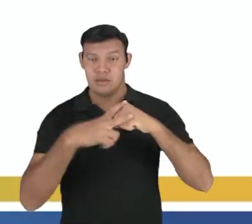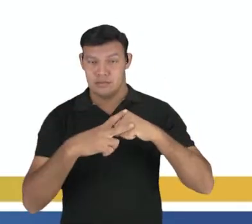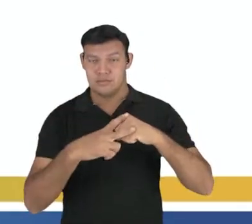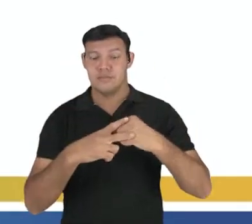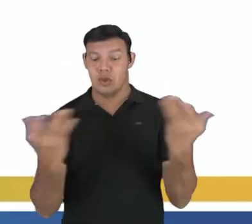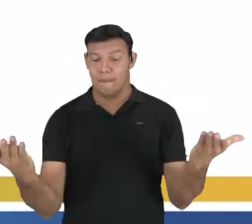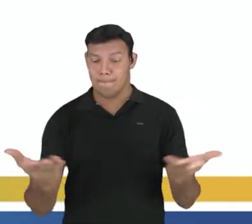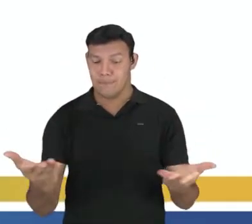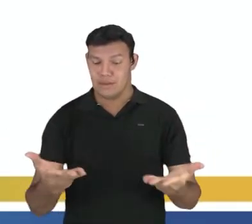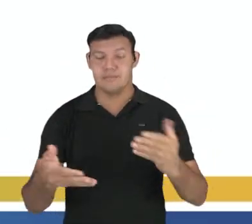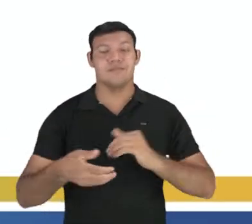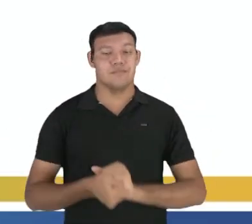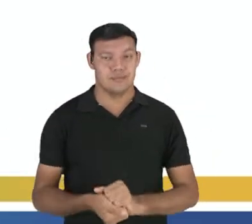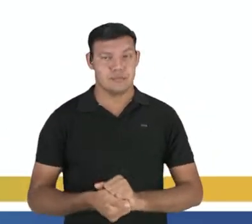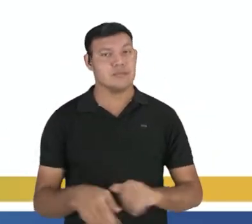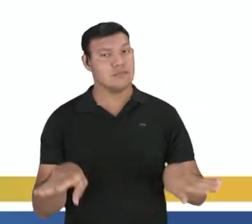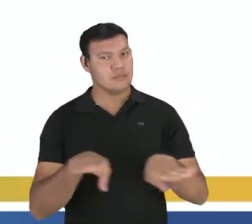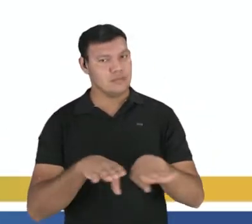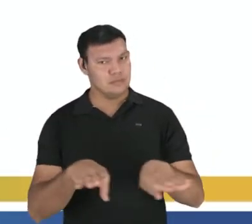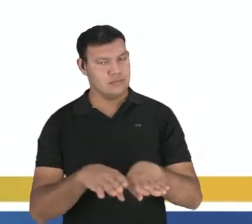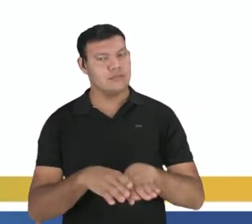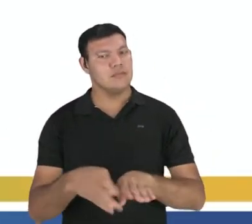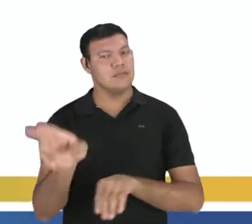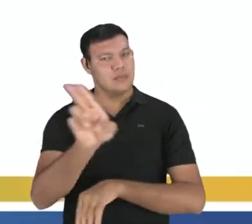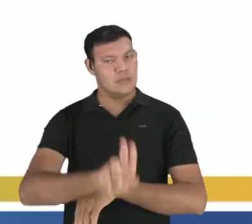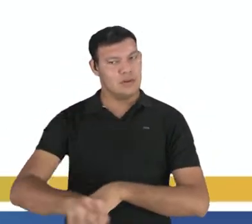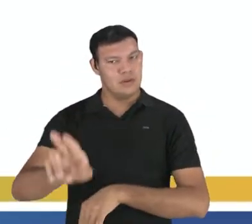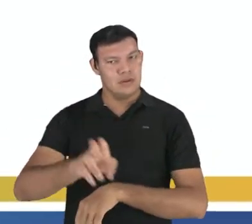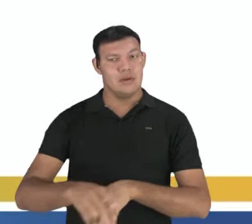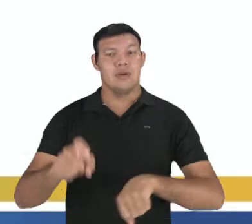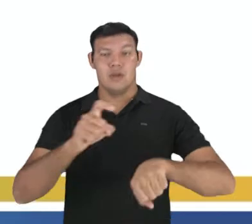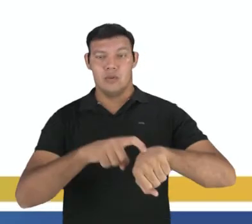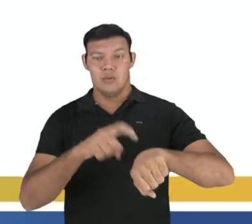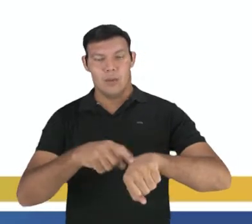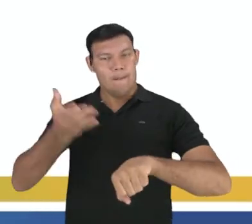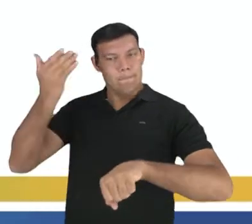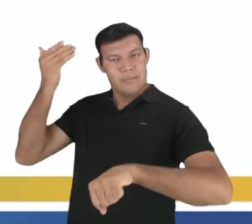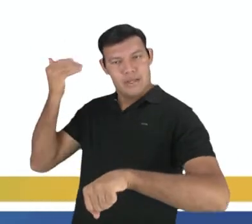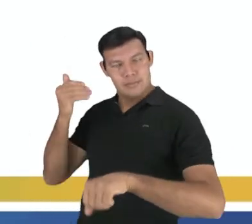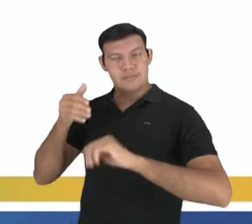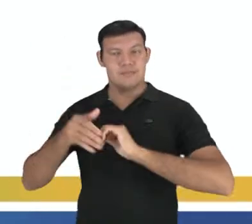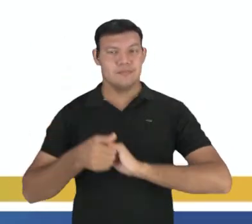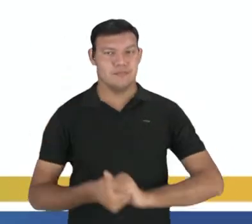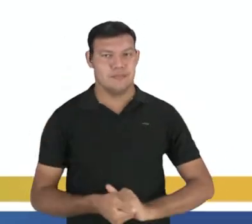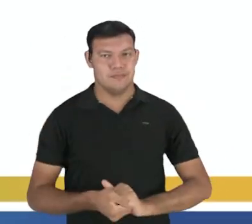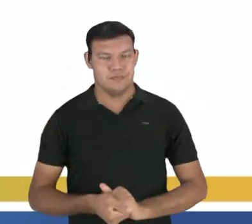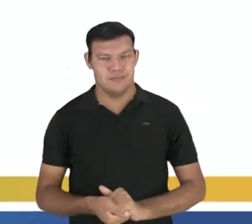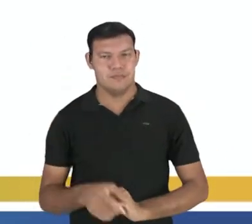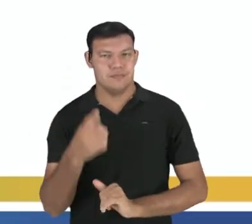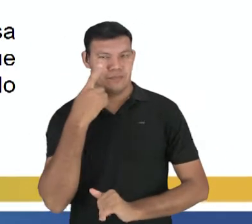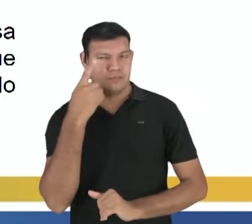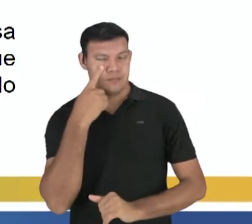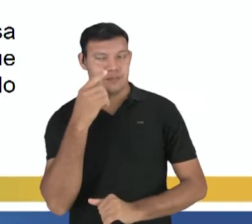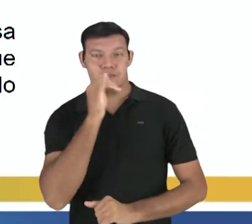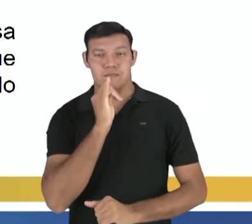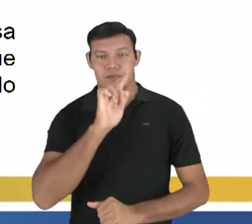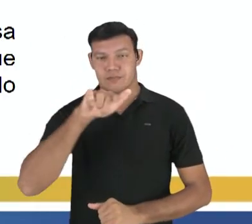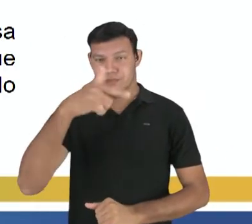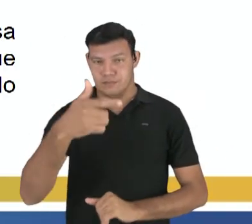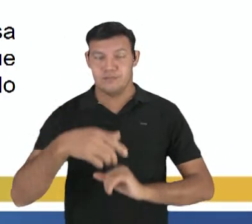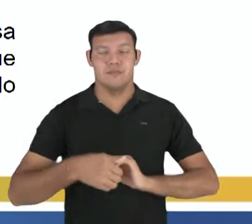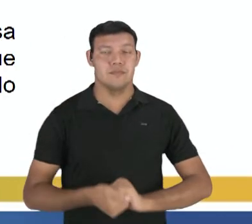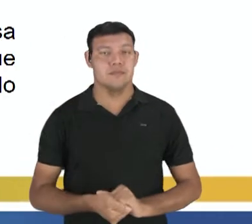tempo presente, mas também podem ser usados os verbos no passado. Vejamos no exemplo a